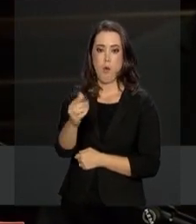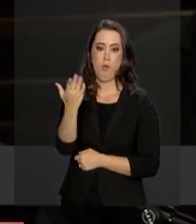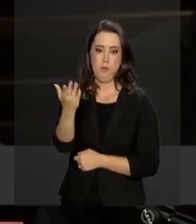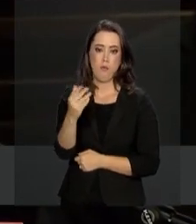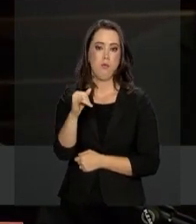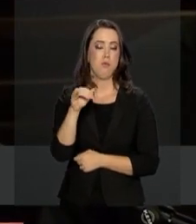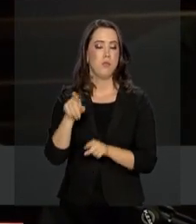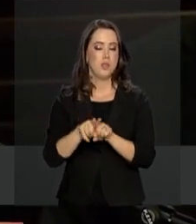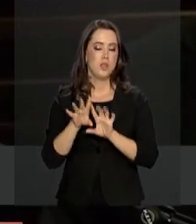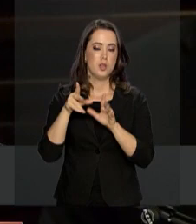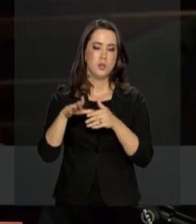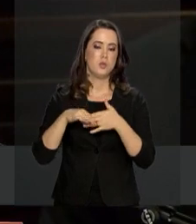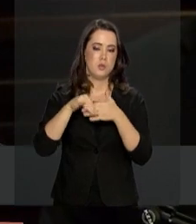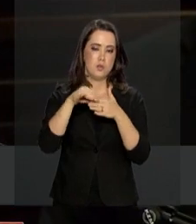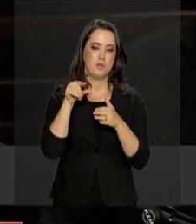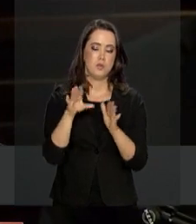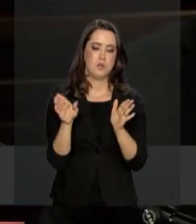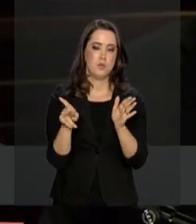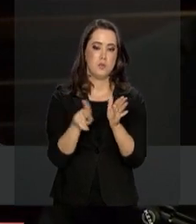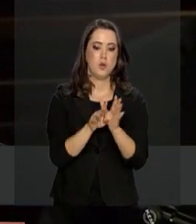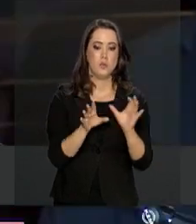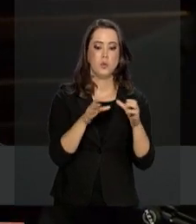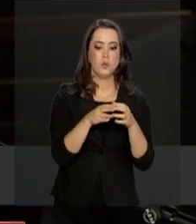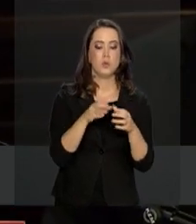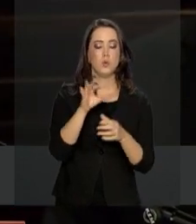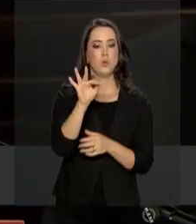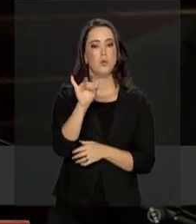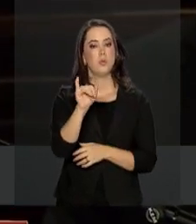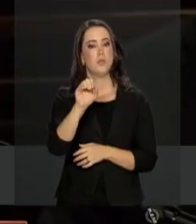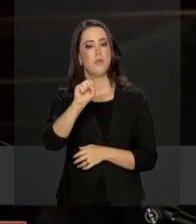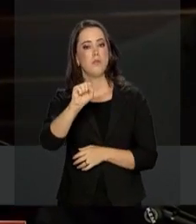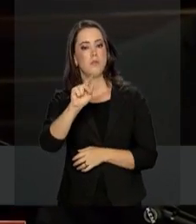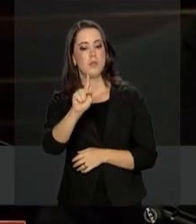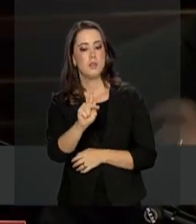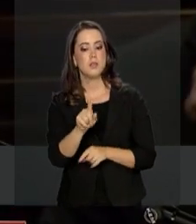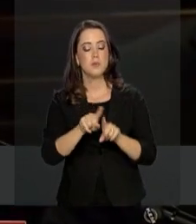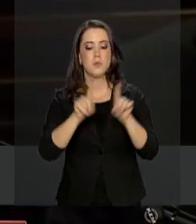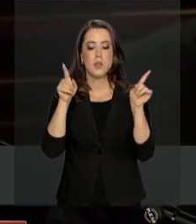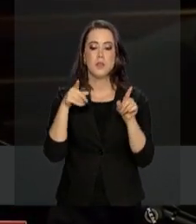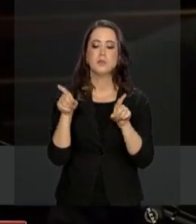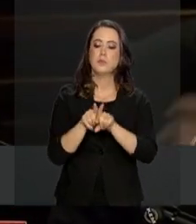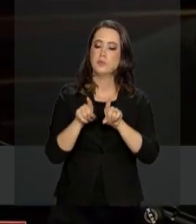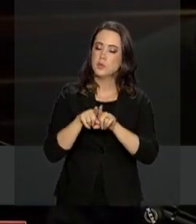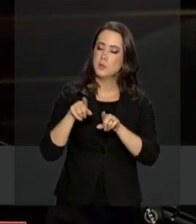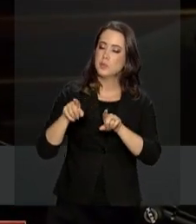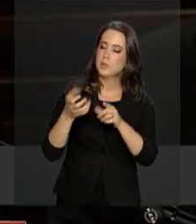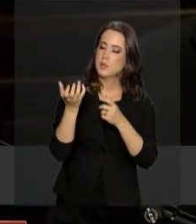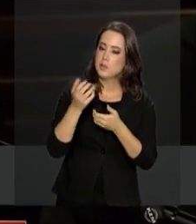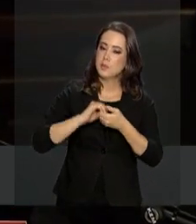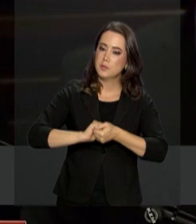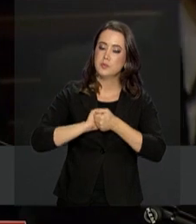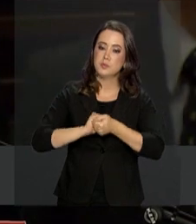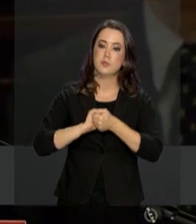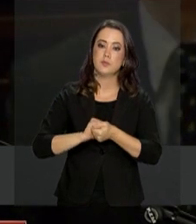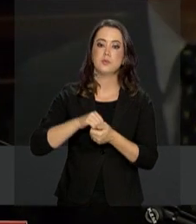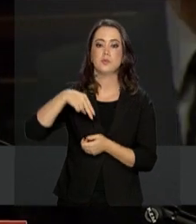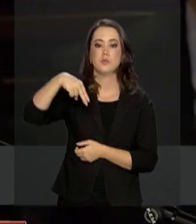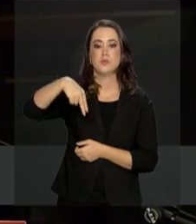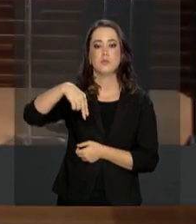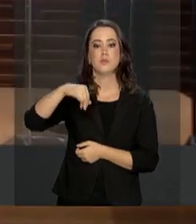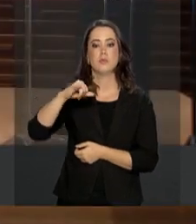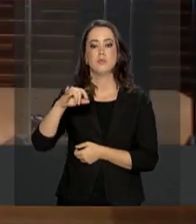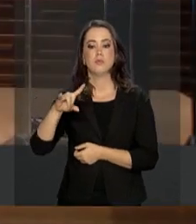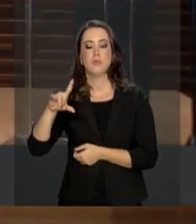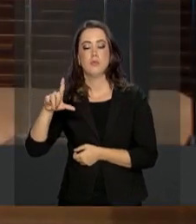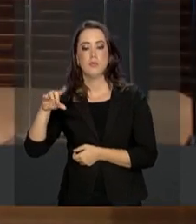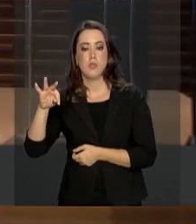direção é da fiesp mas basicamente porque também queria cumprimentar o newton de lucca pela